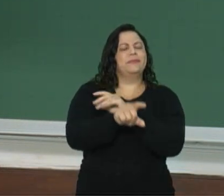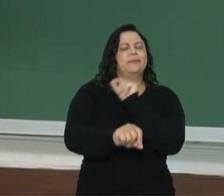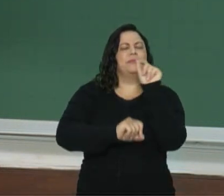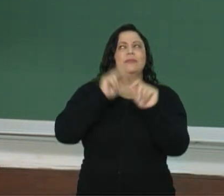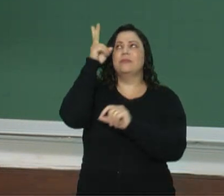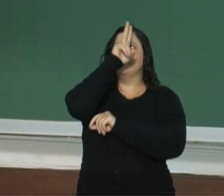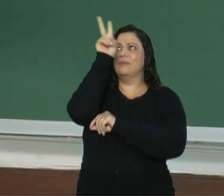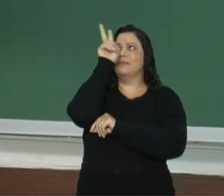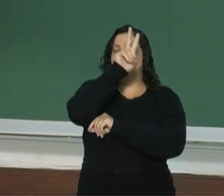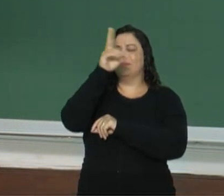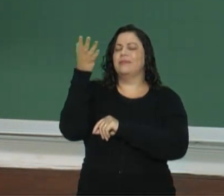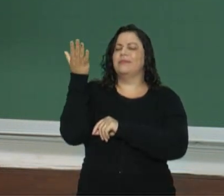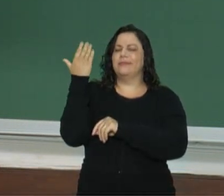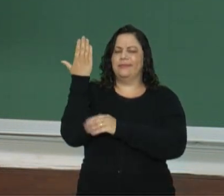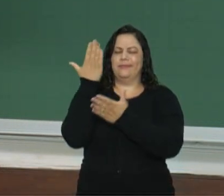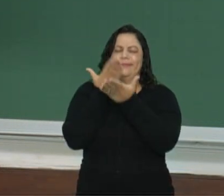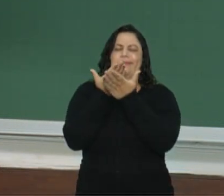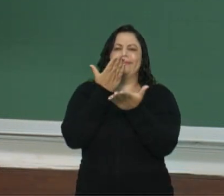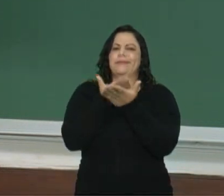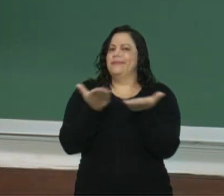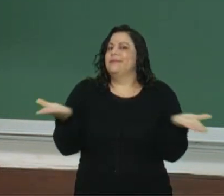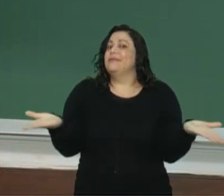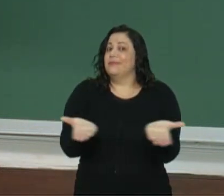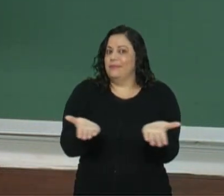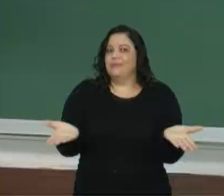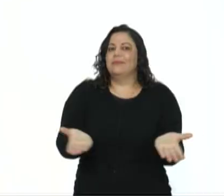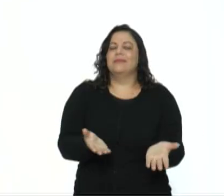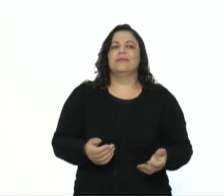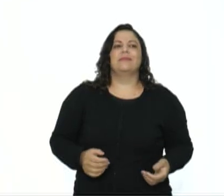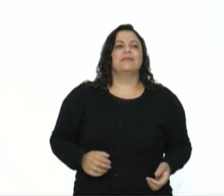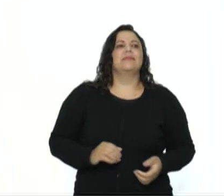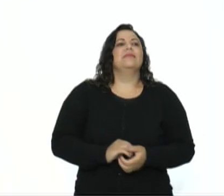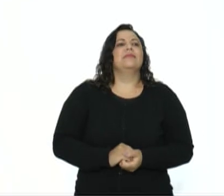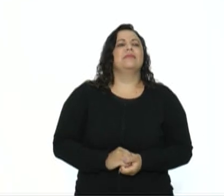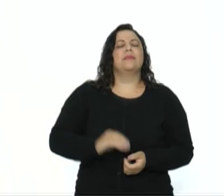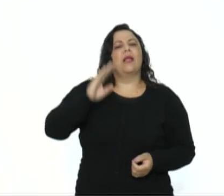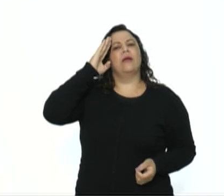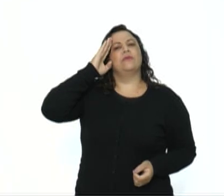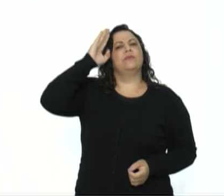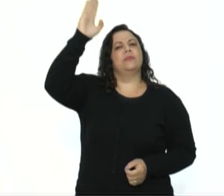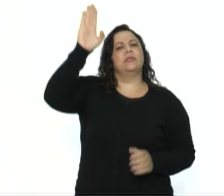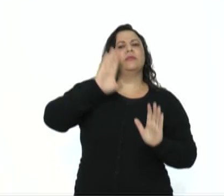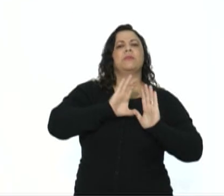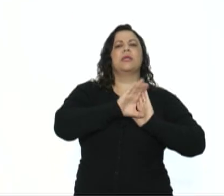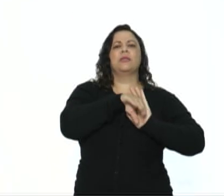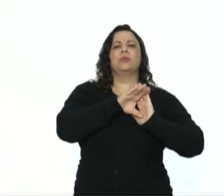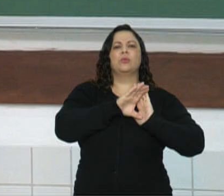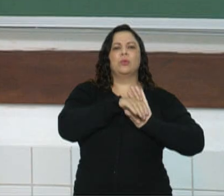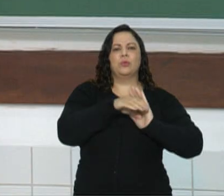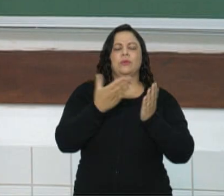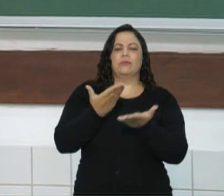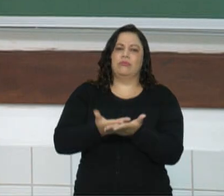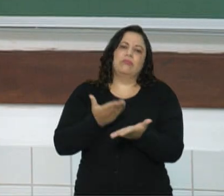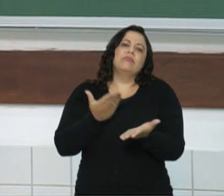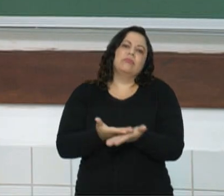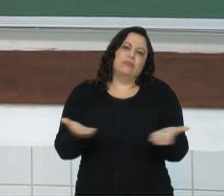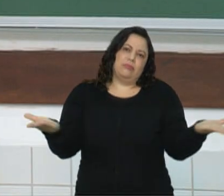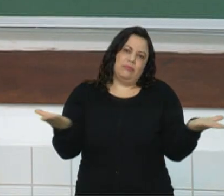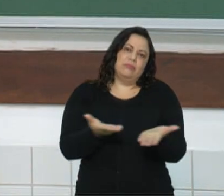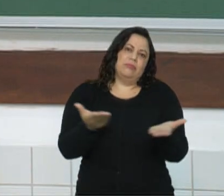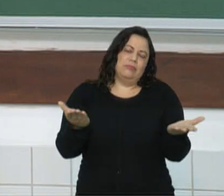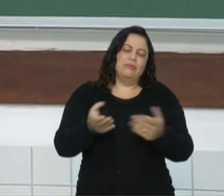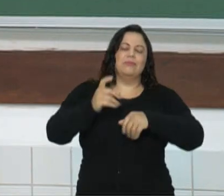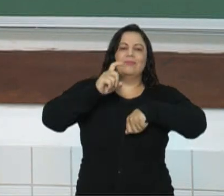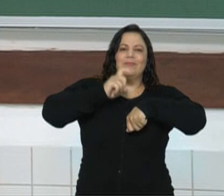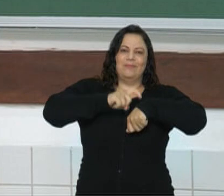visto nessa aula de hoje. Então fica aqui uma questão. Destaque os principais conceitos da aula de hoje. Então você tem aí mais alguns